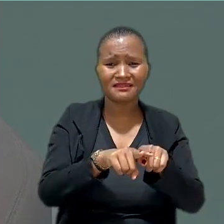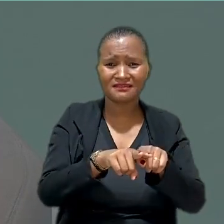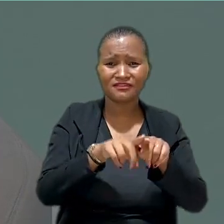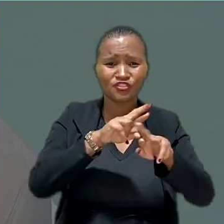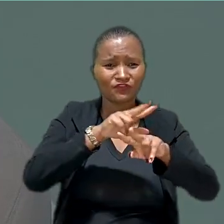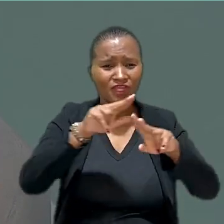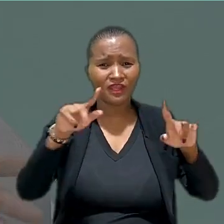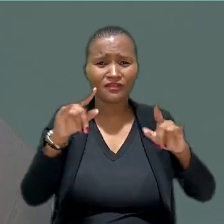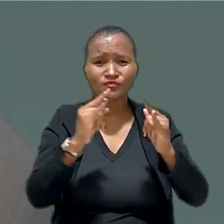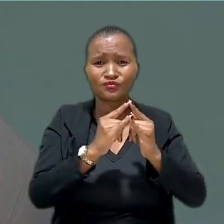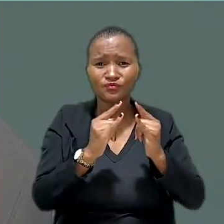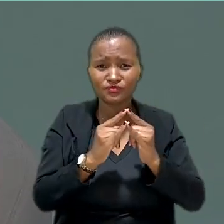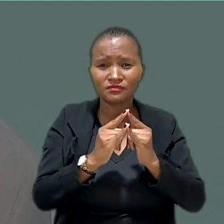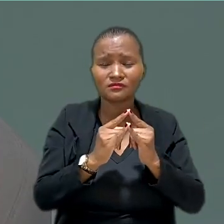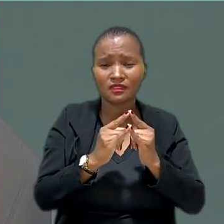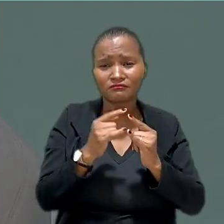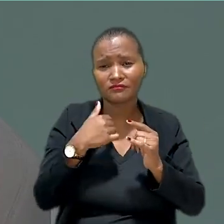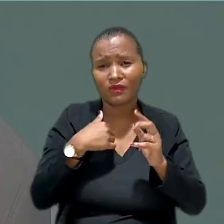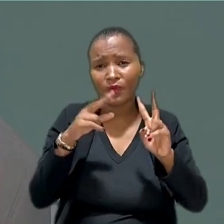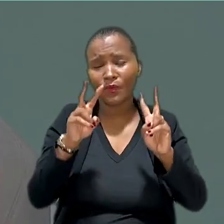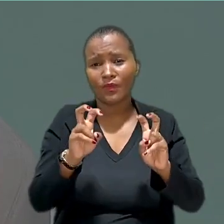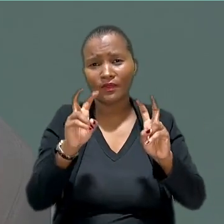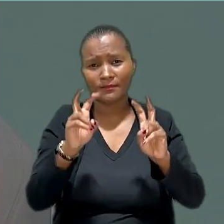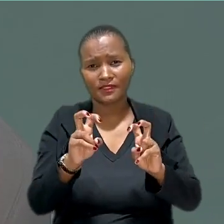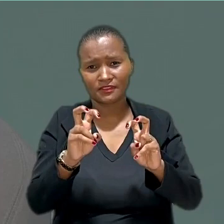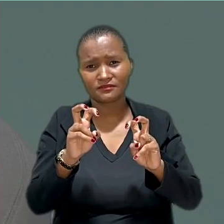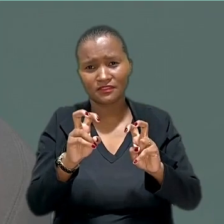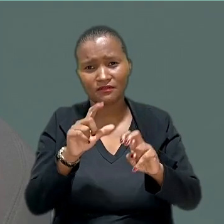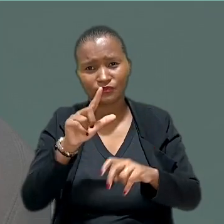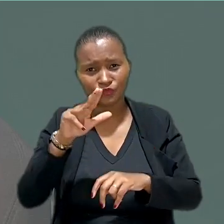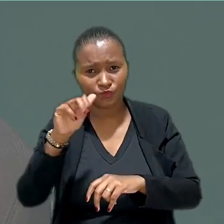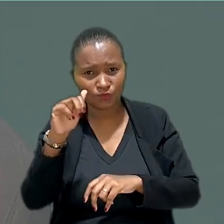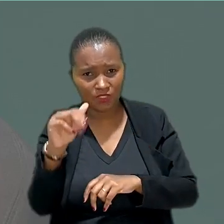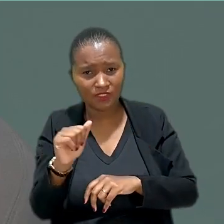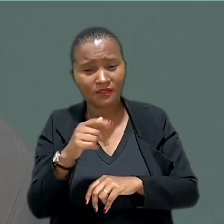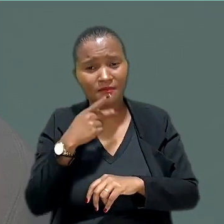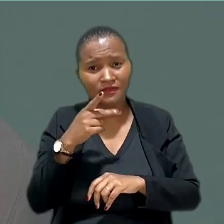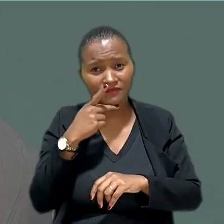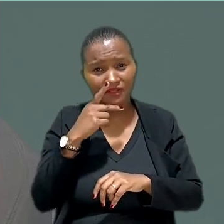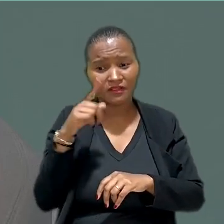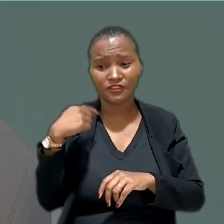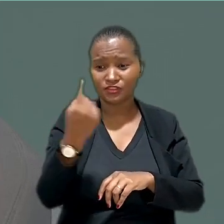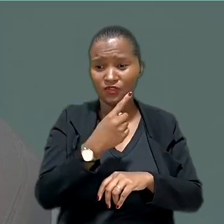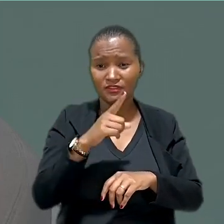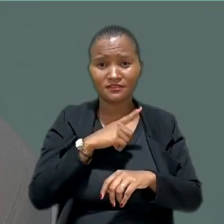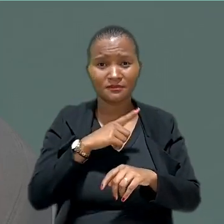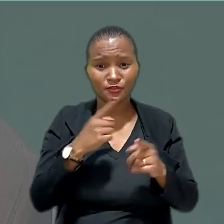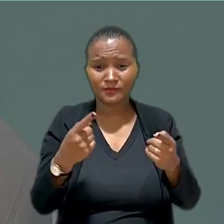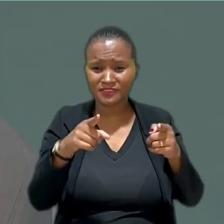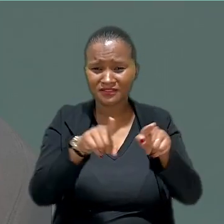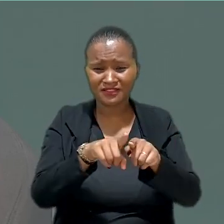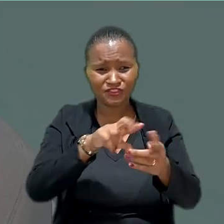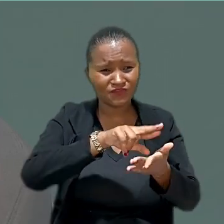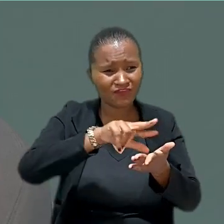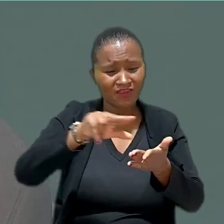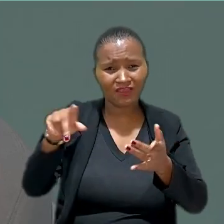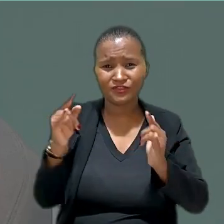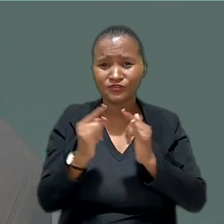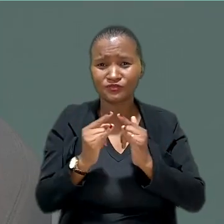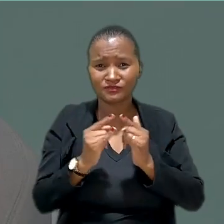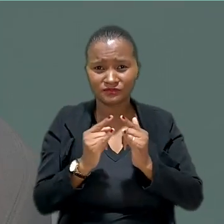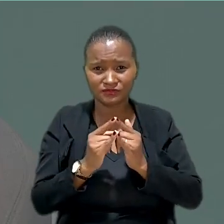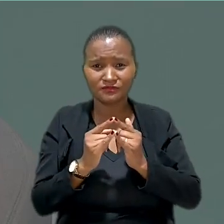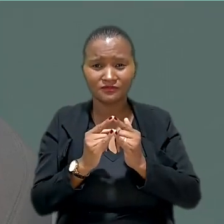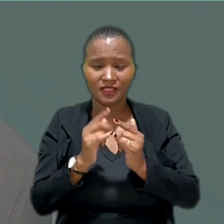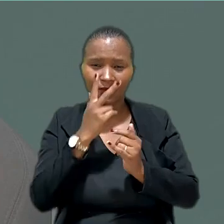outros órgãos. E aqui abro um parêntese, Luana, para dizer que nós temos parcerias com diversos órgãos por meio